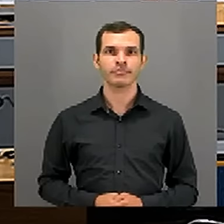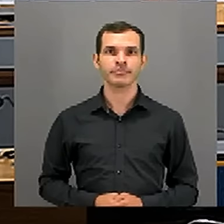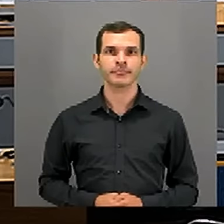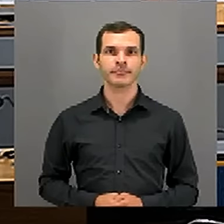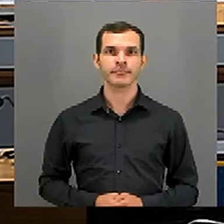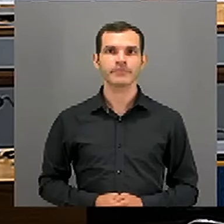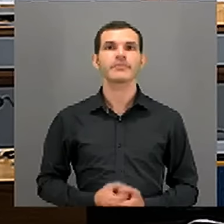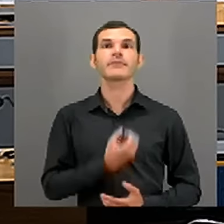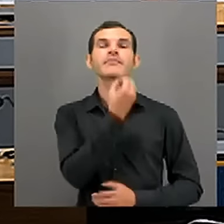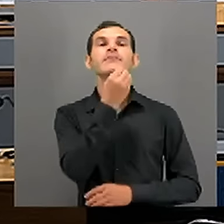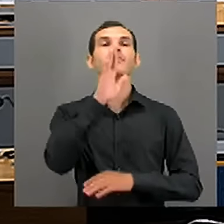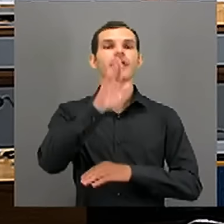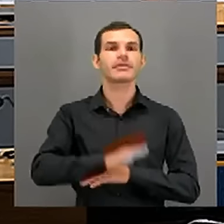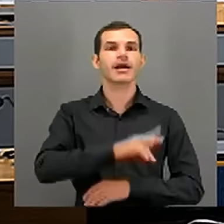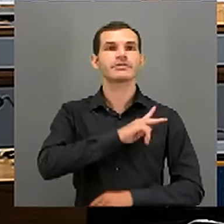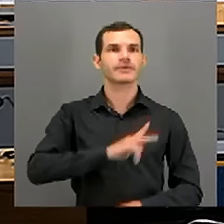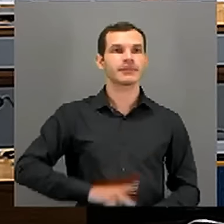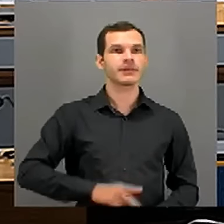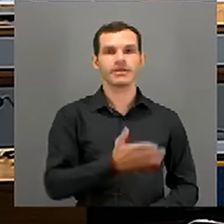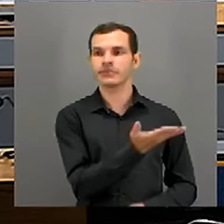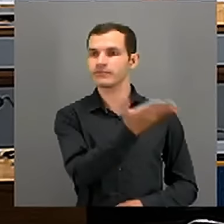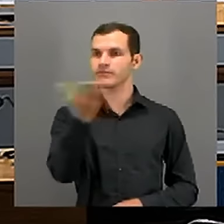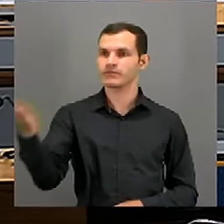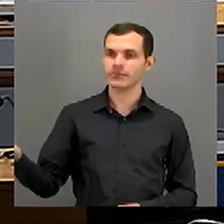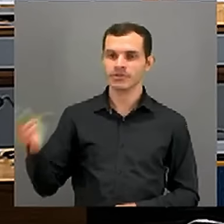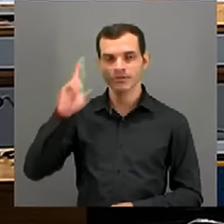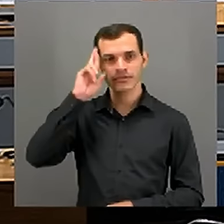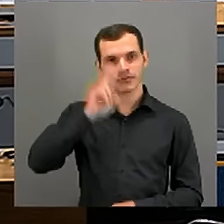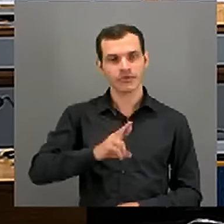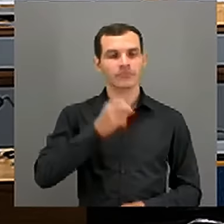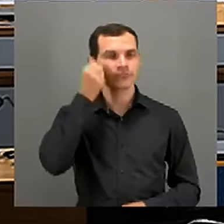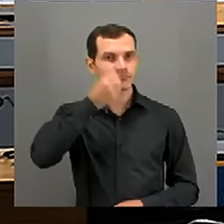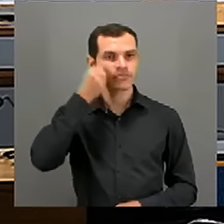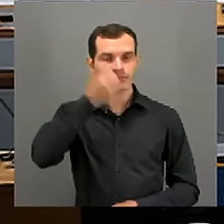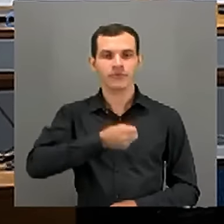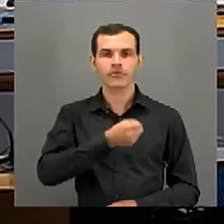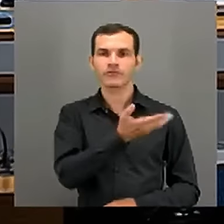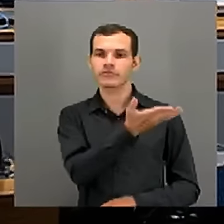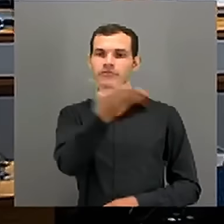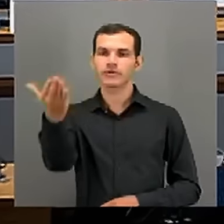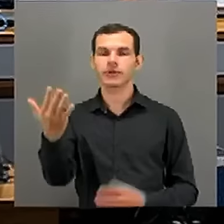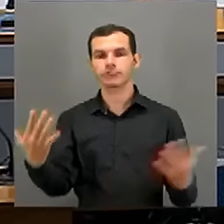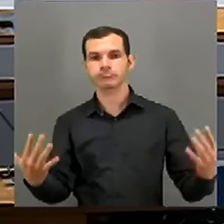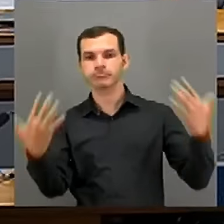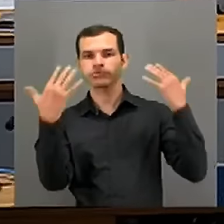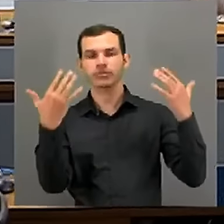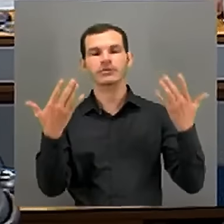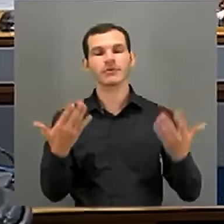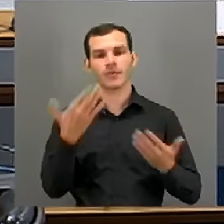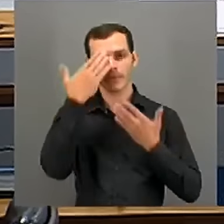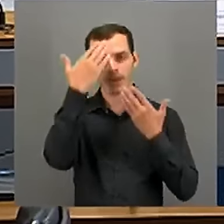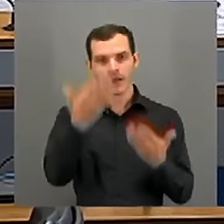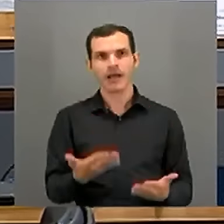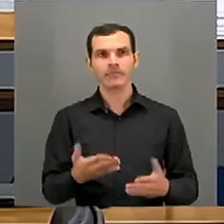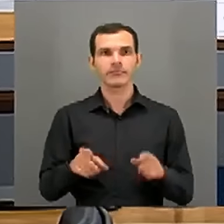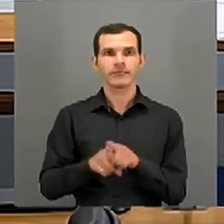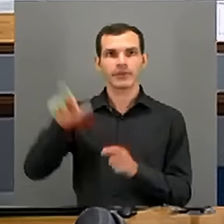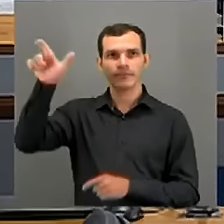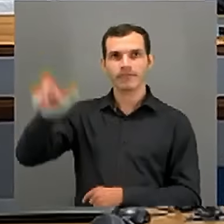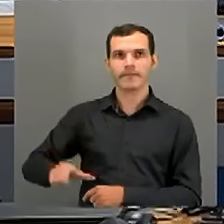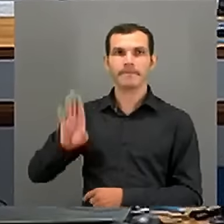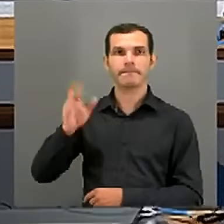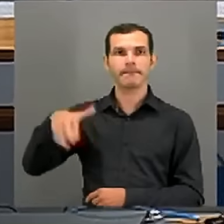Boa tarde, presidente. Boa tarde, senhoras e senhores senadores. Boa tarde a todos que nos acompanham. Obrigado, senhor Bruno Tolentino.